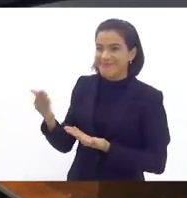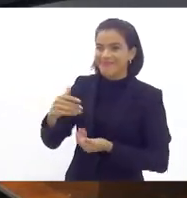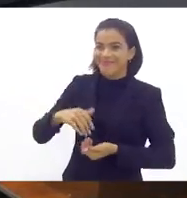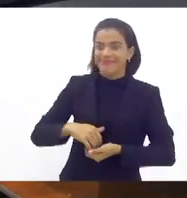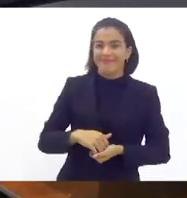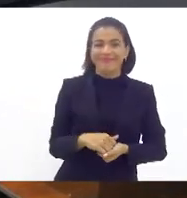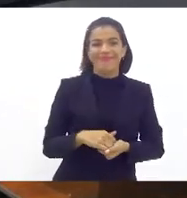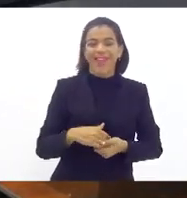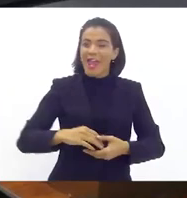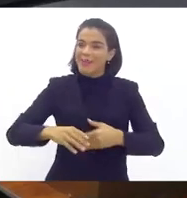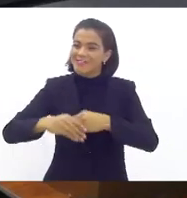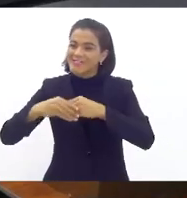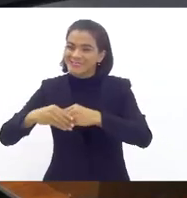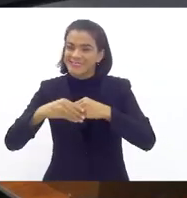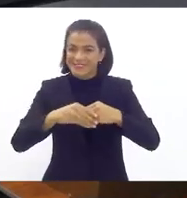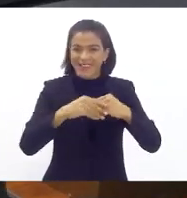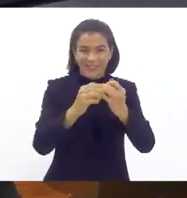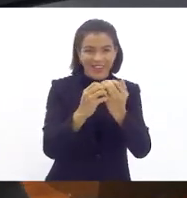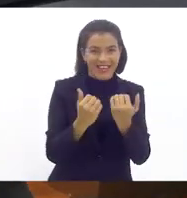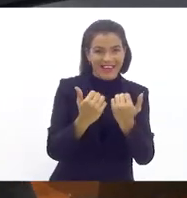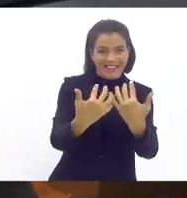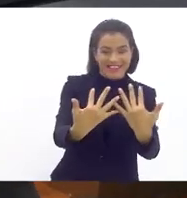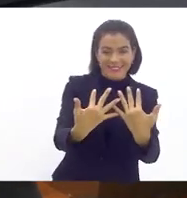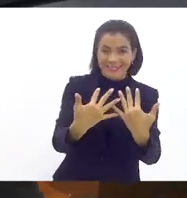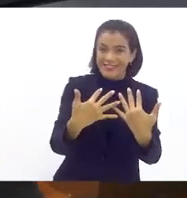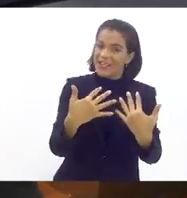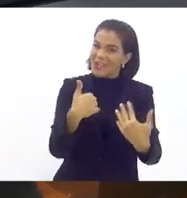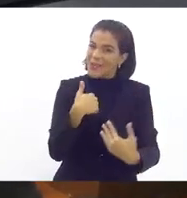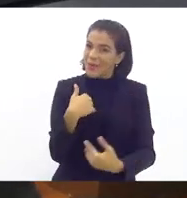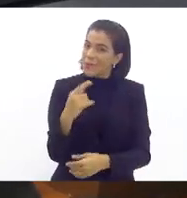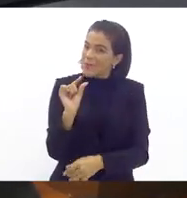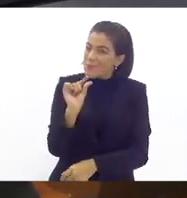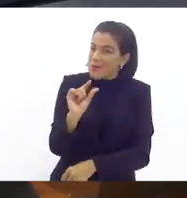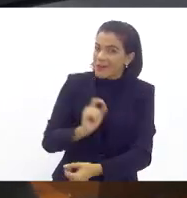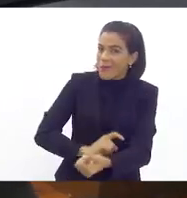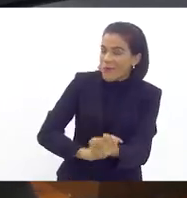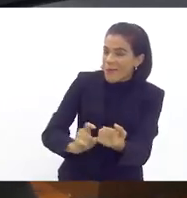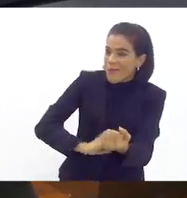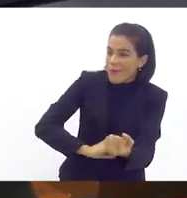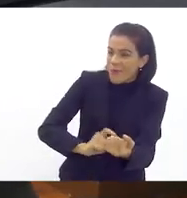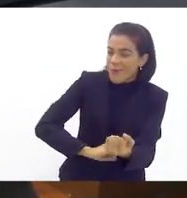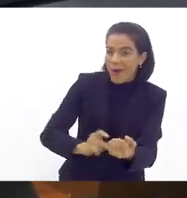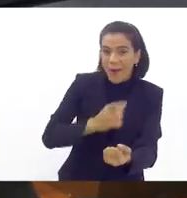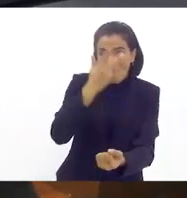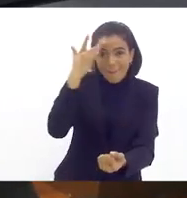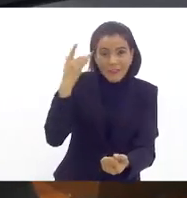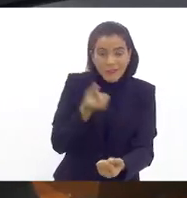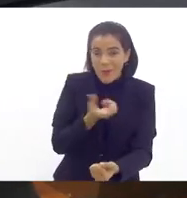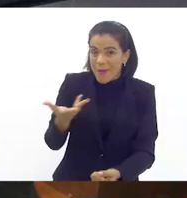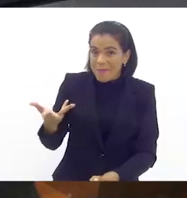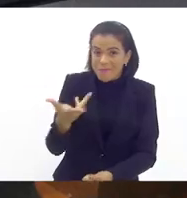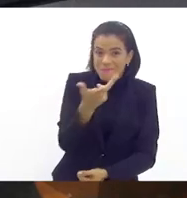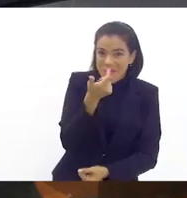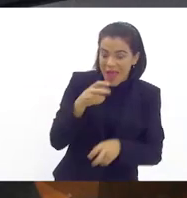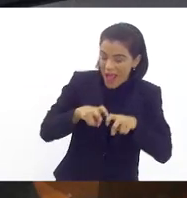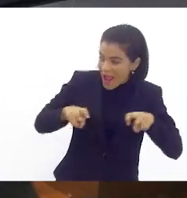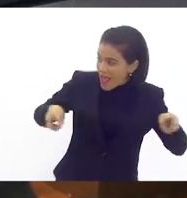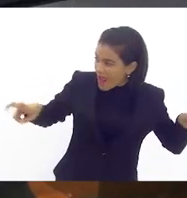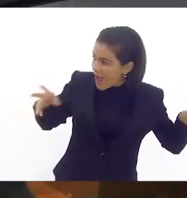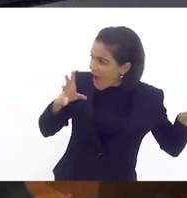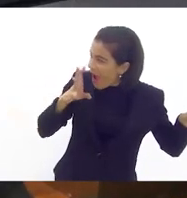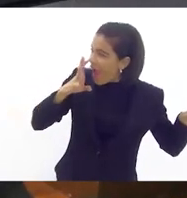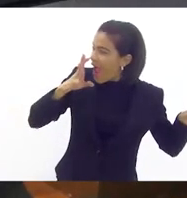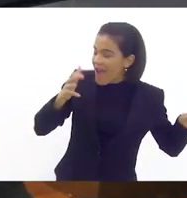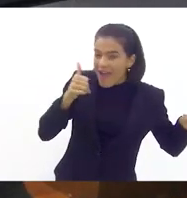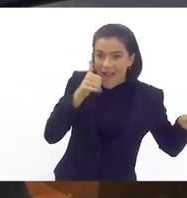Quero saudar essa audiência, dizer que estão um pouquinho nervosas, porque com tanta gente maravilhosa nessa mesa, essas mulheres incríveis,